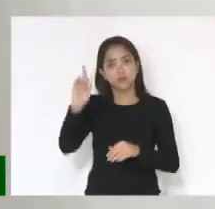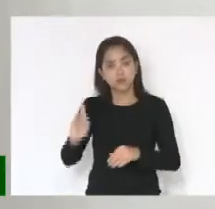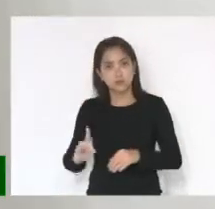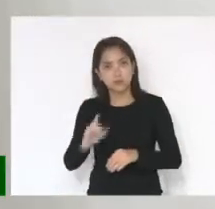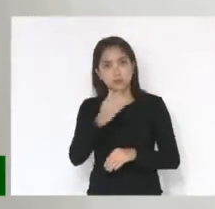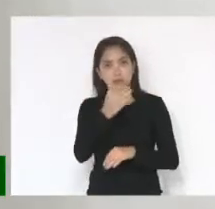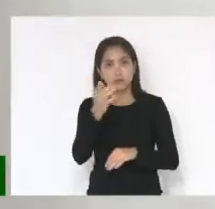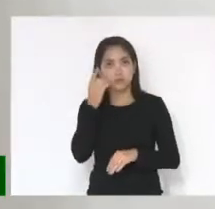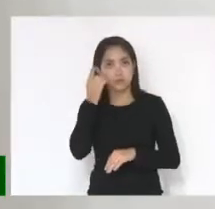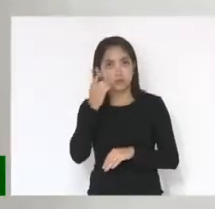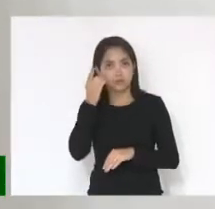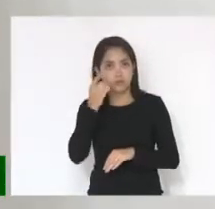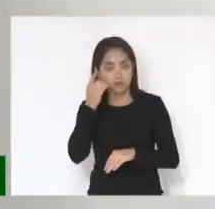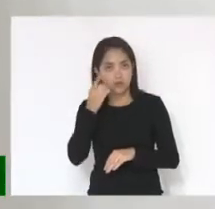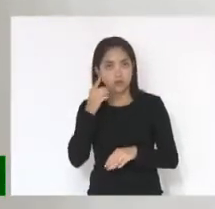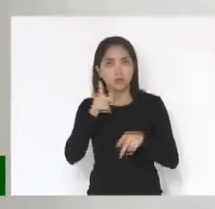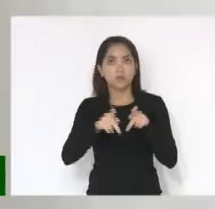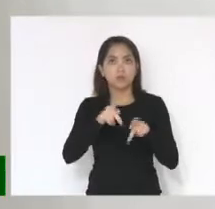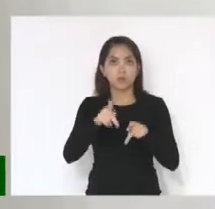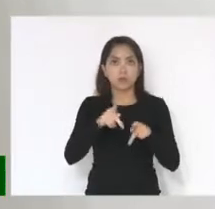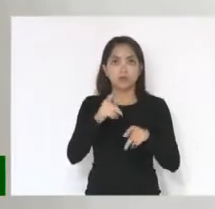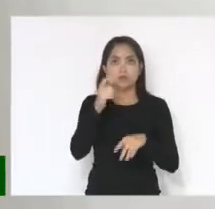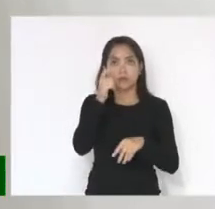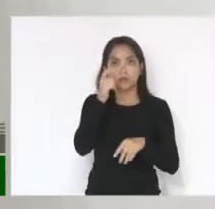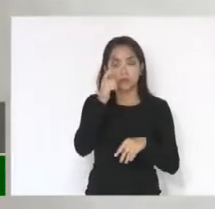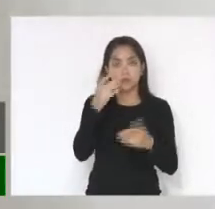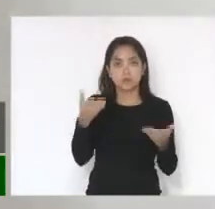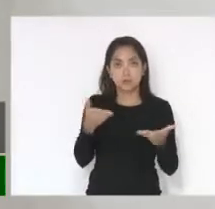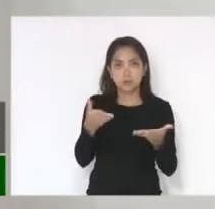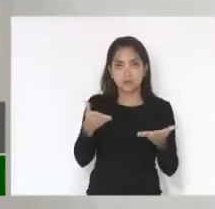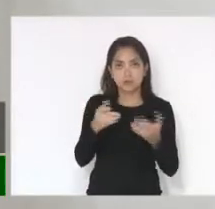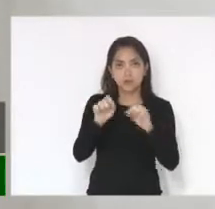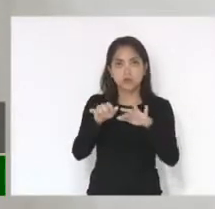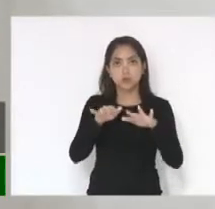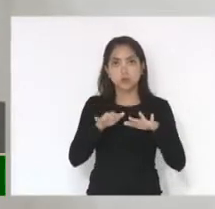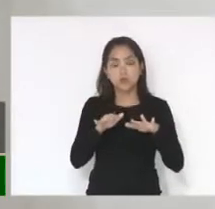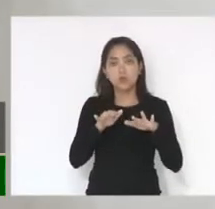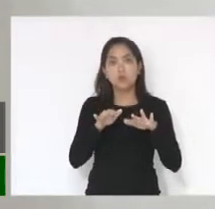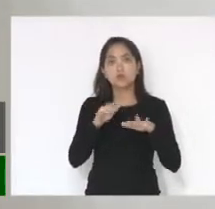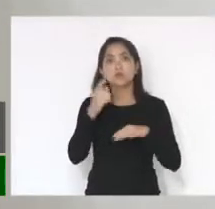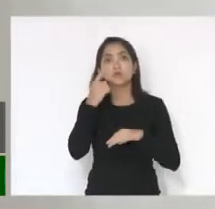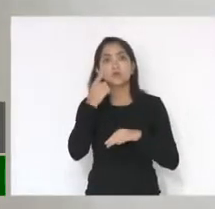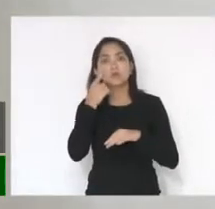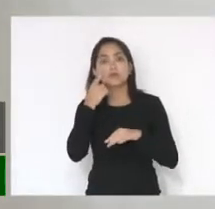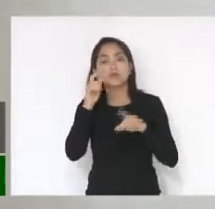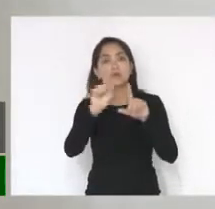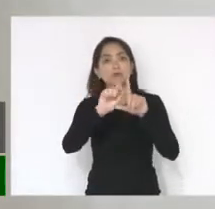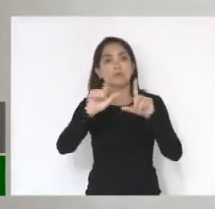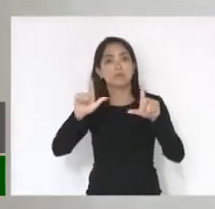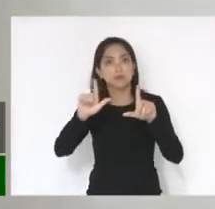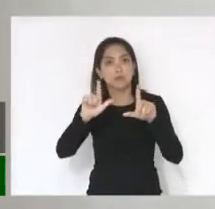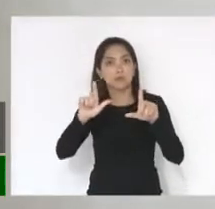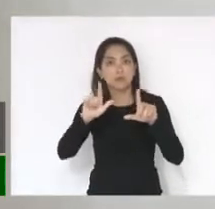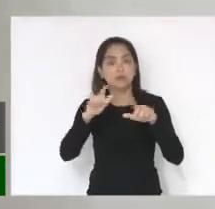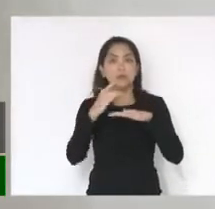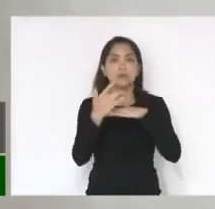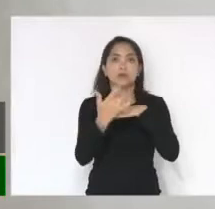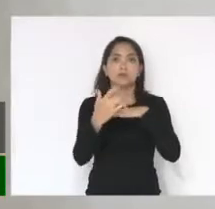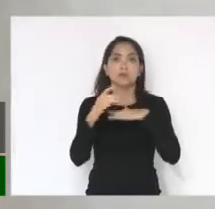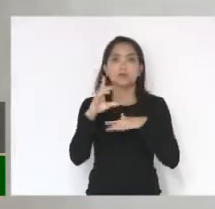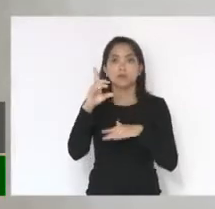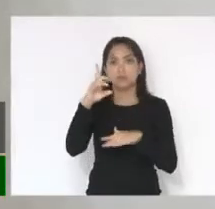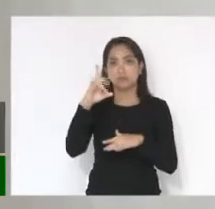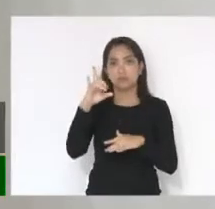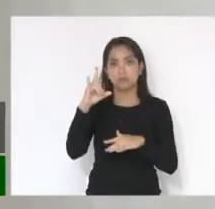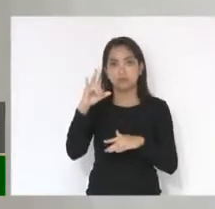deputados, o público se faz presente aqui nas galerias, quem nos assiste nos canais respectivos, no Instagram.